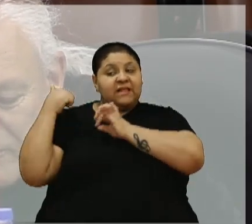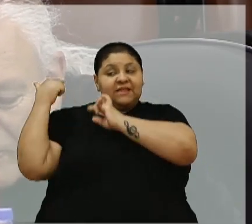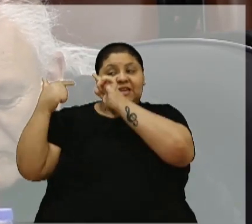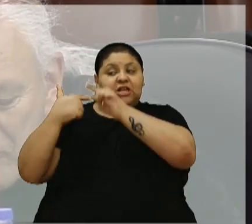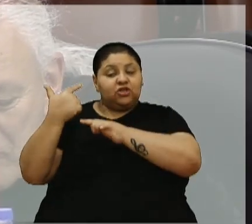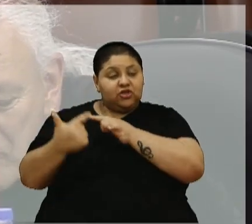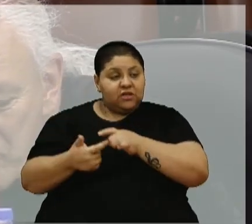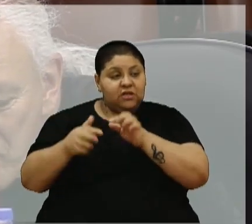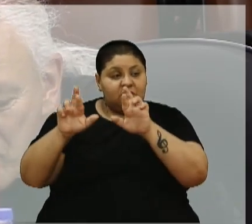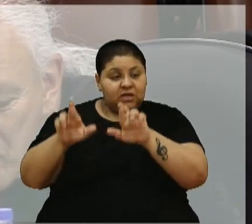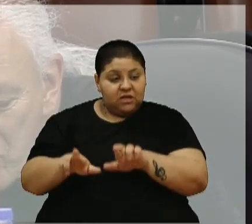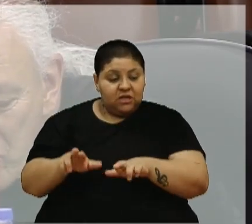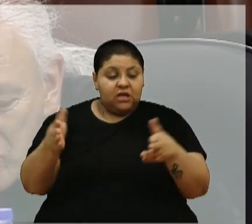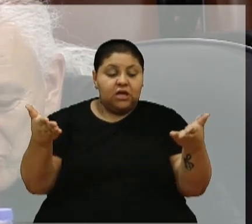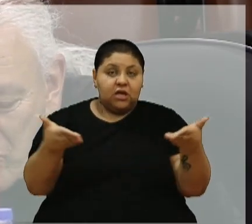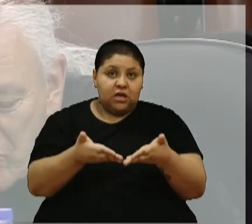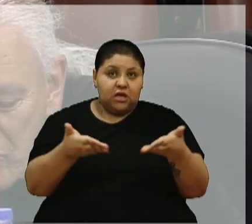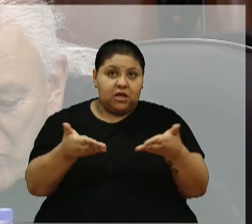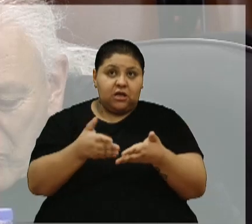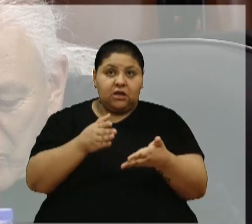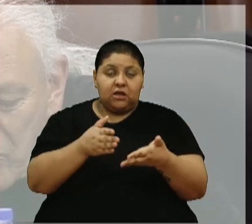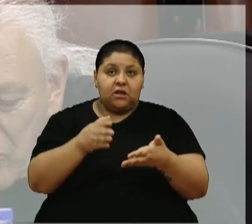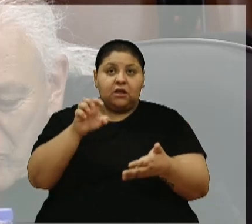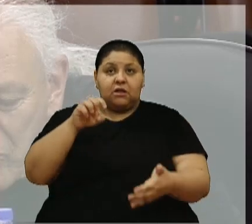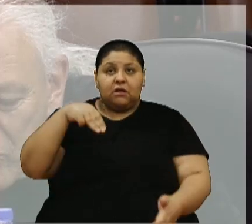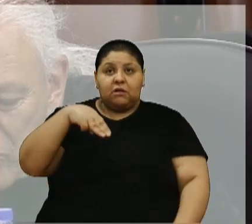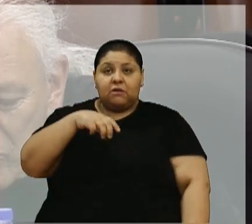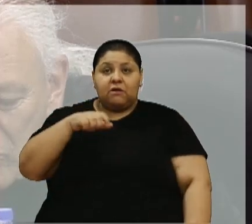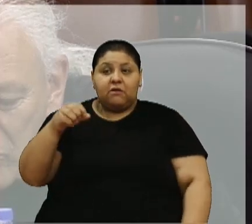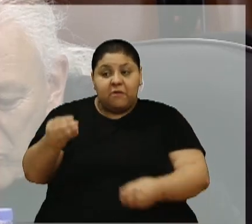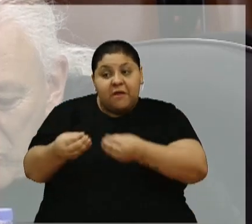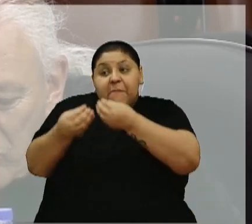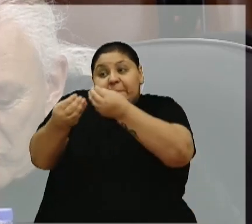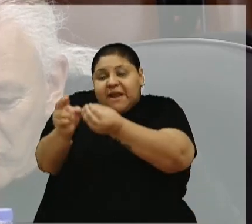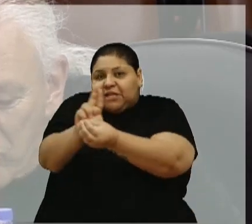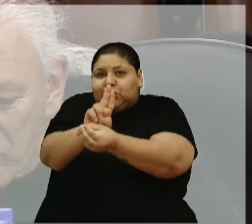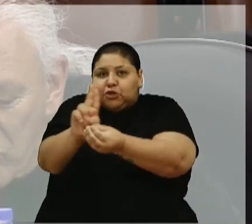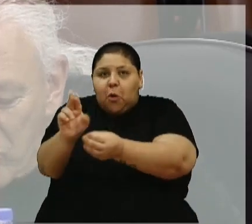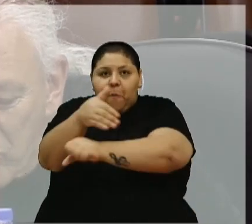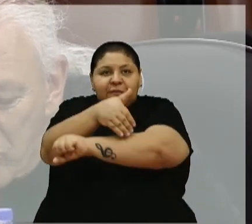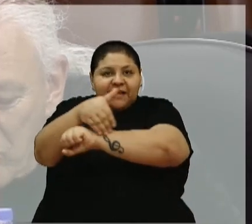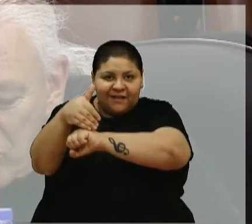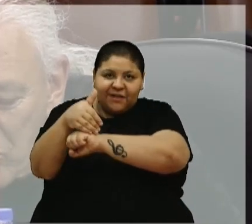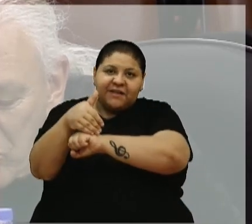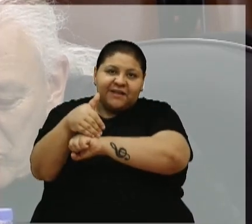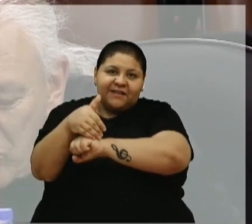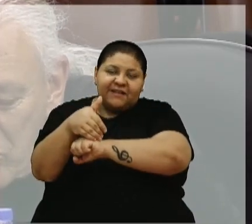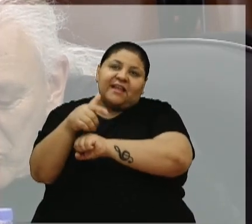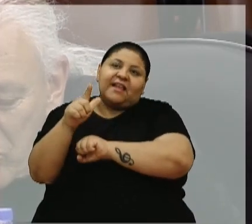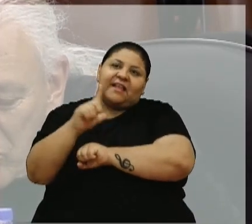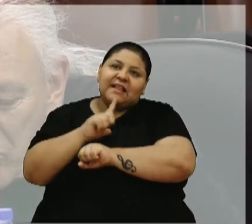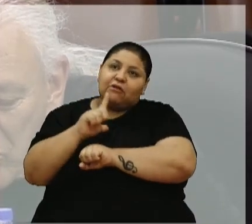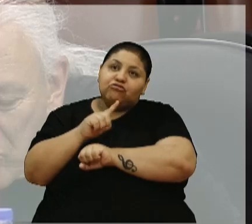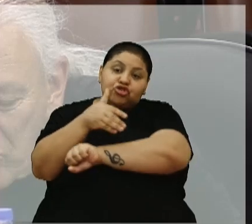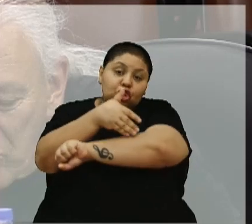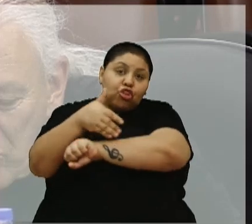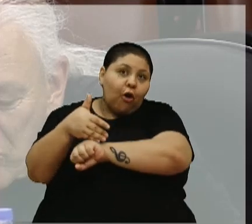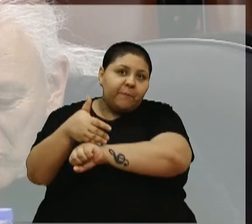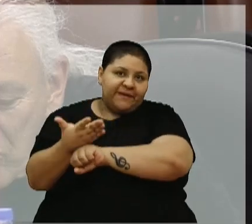e que agora, então, a dona Ema Maria Bisol Cassini empresta um nome para denominar numa rua que ainda não tinha, né,